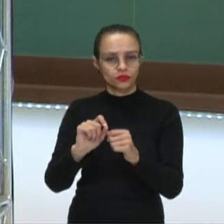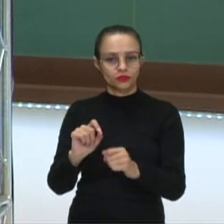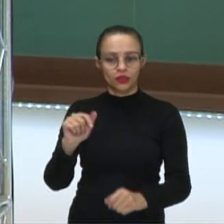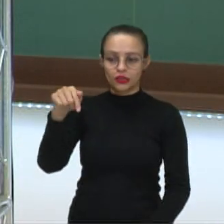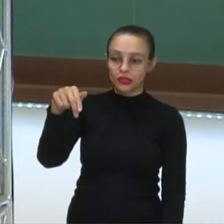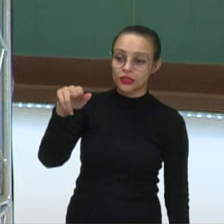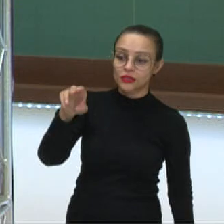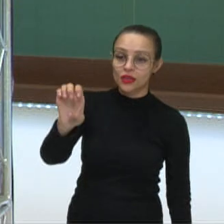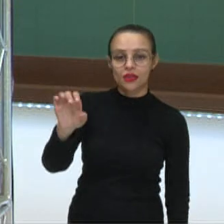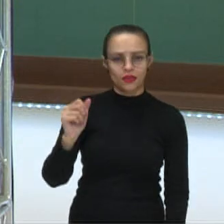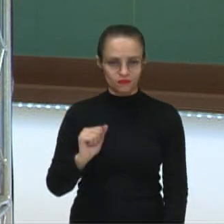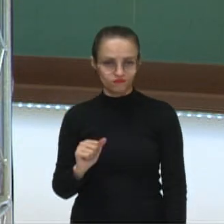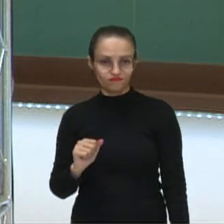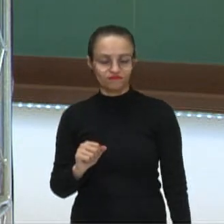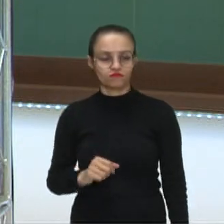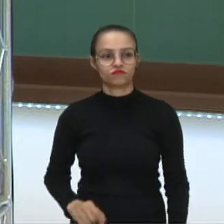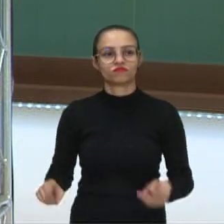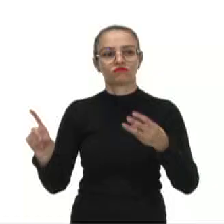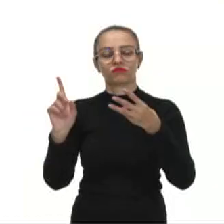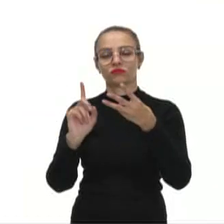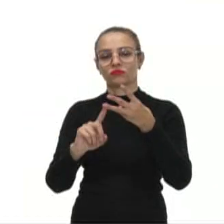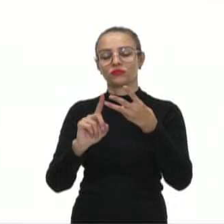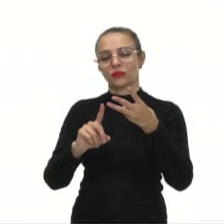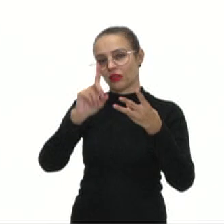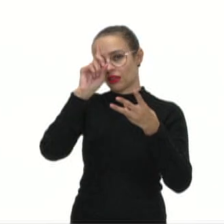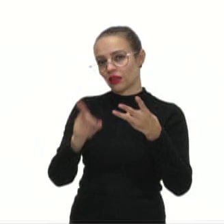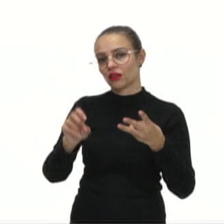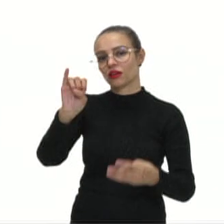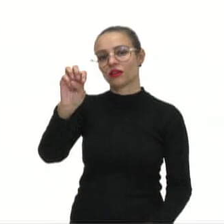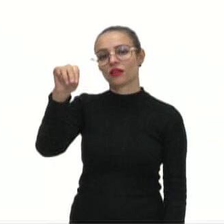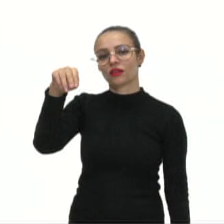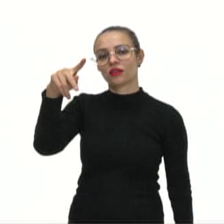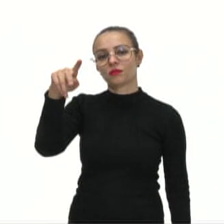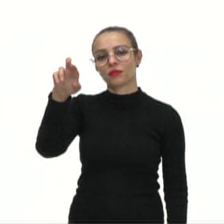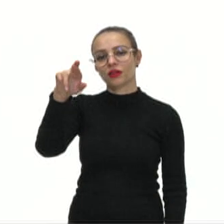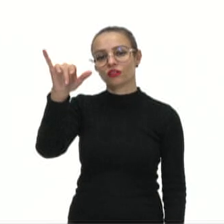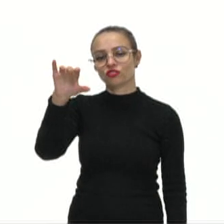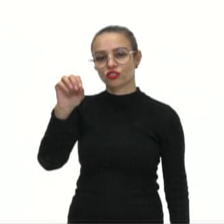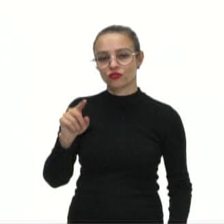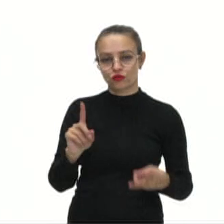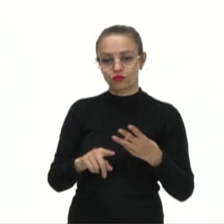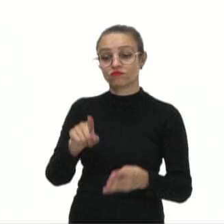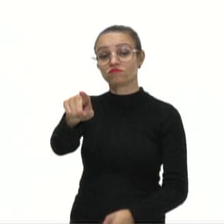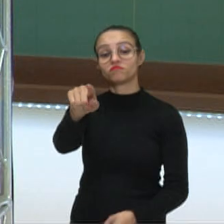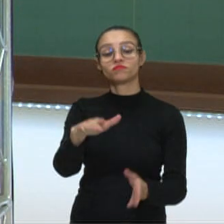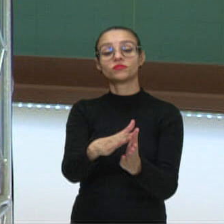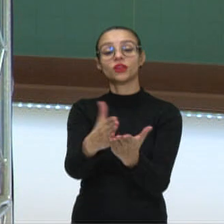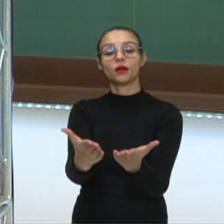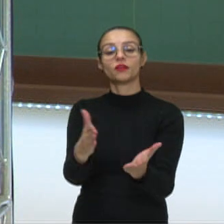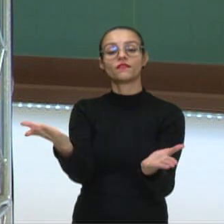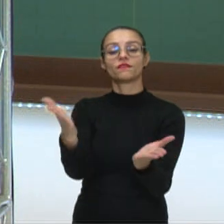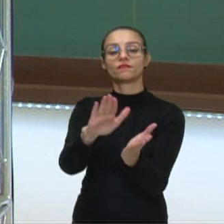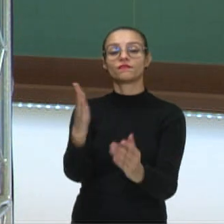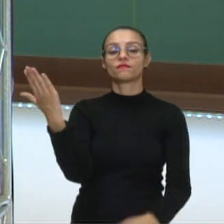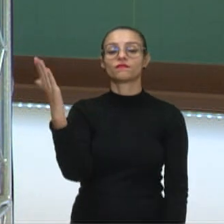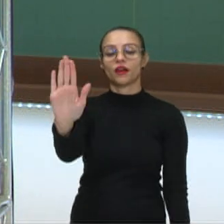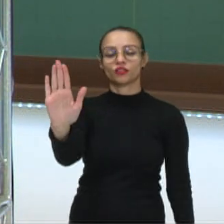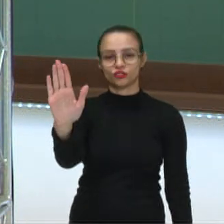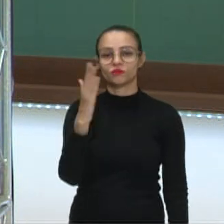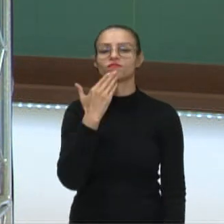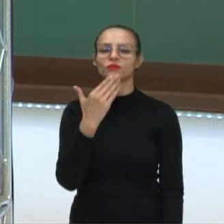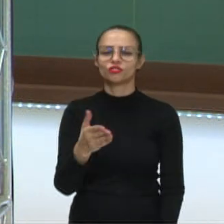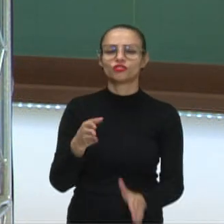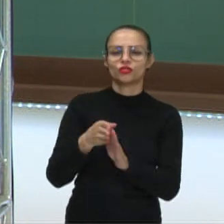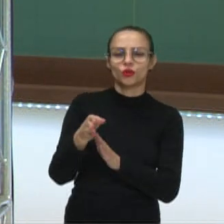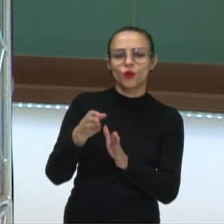eu ganhe, né? Imperativo, uma ordem, abra o caderno, feche a porta, um pedido,